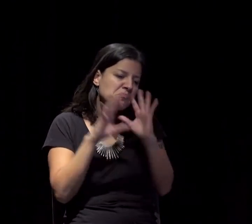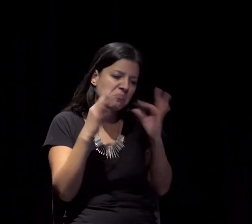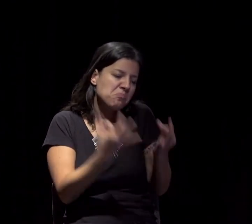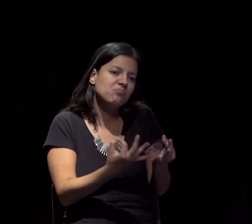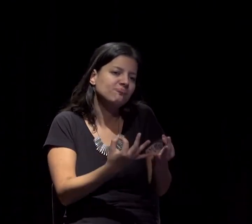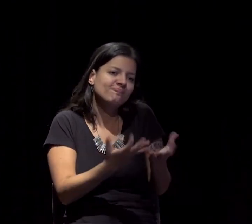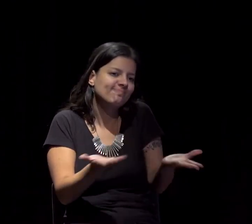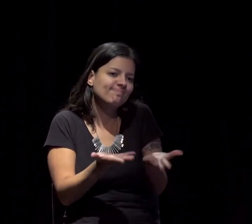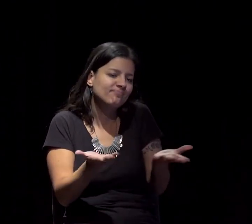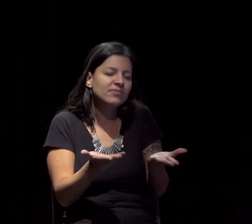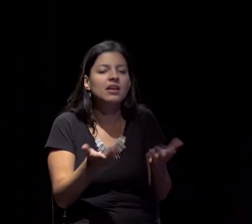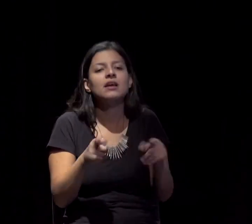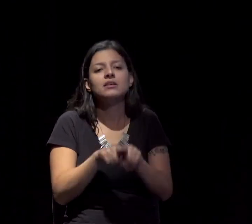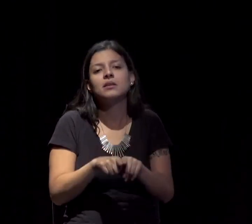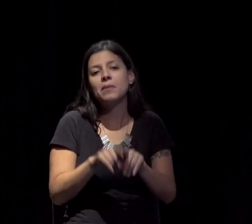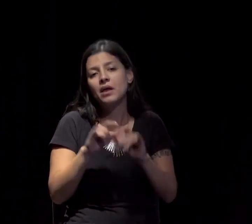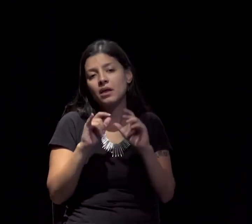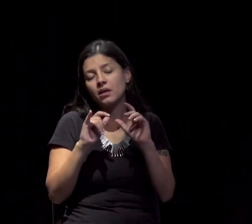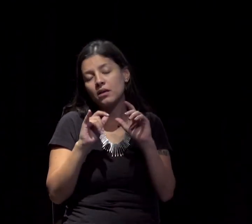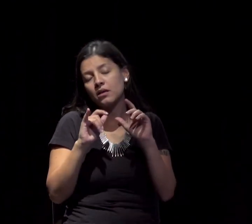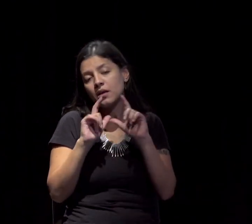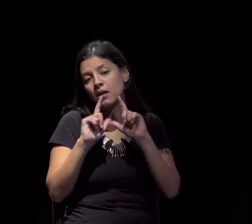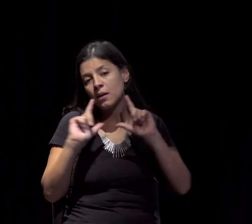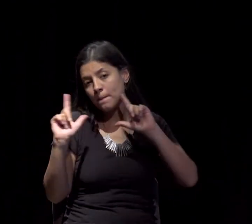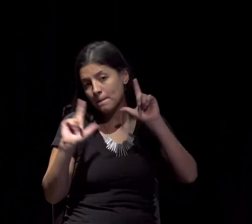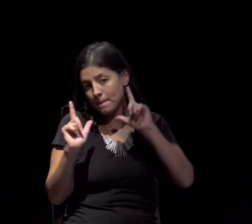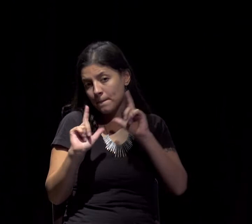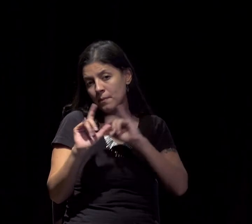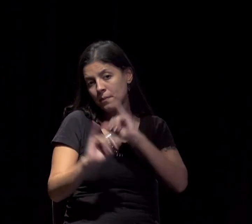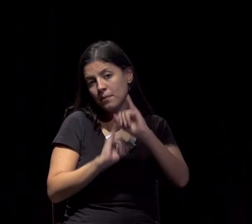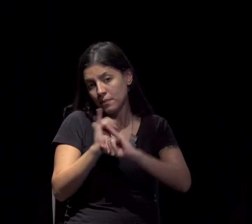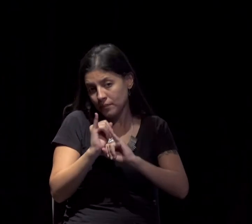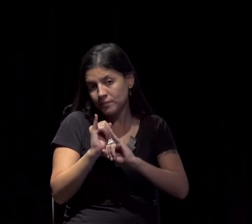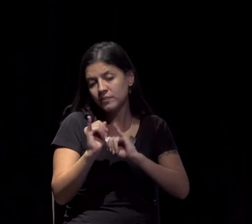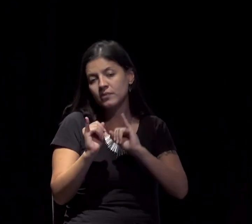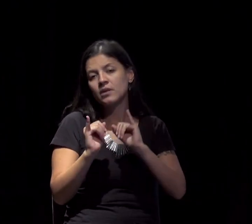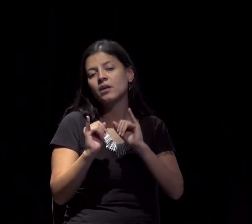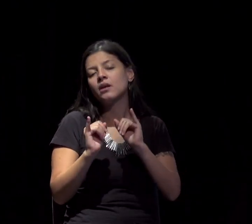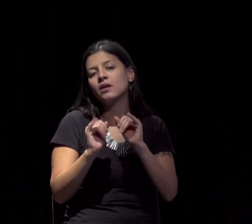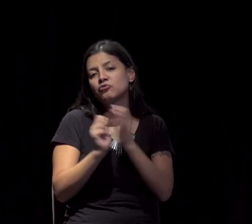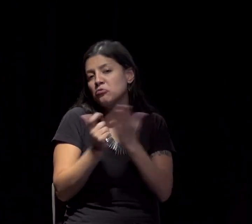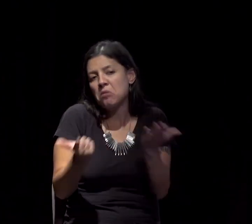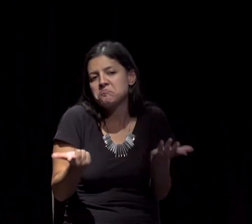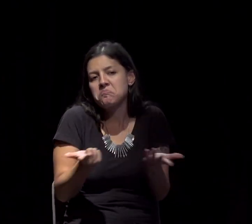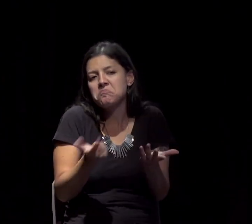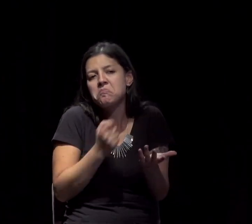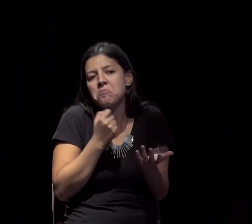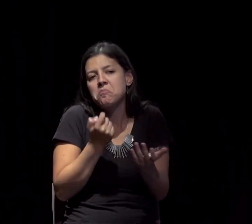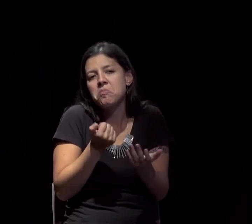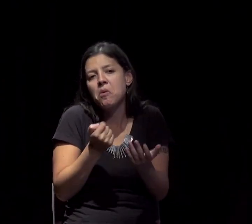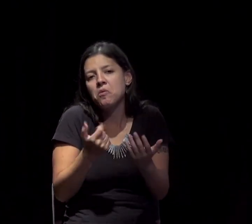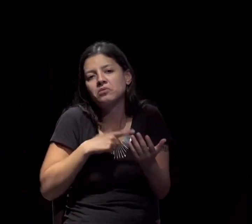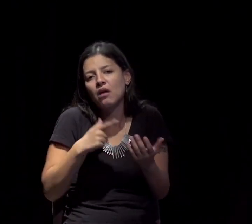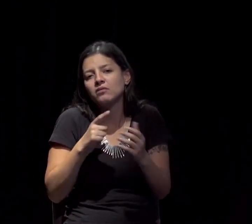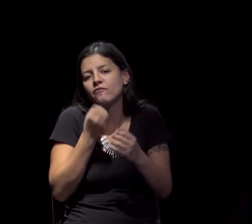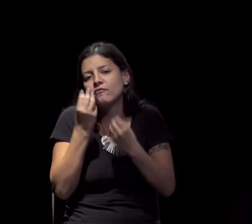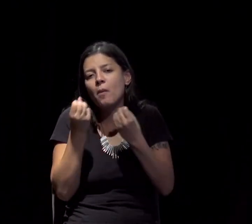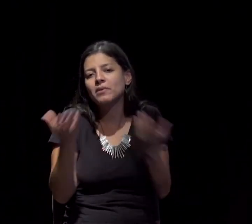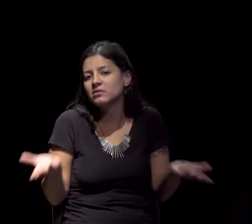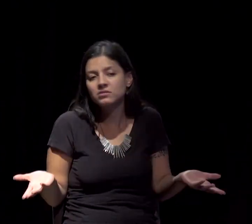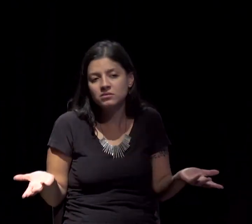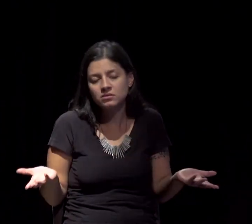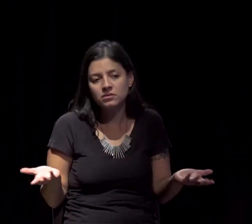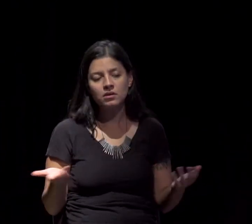da mídia, raramente se tem um conjunto de imagens ou um aporte interpretativo. Então, antes de falar propriamente, de